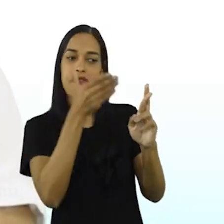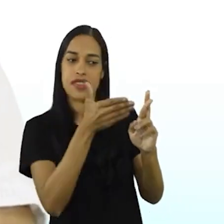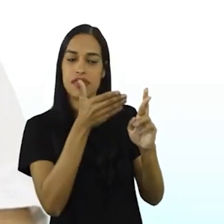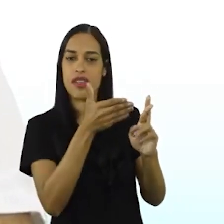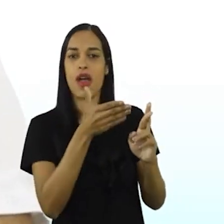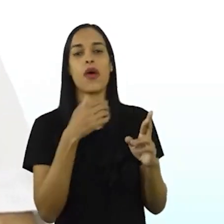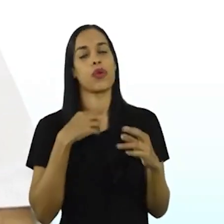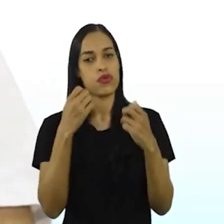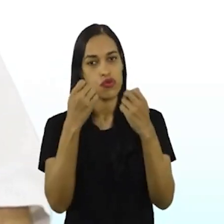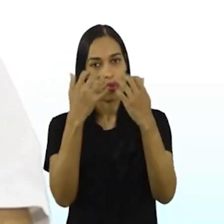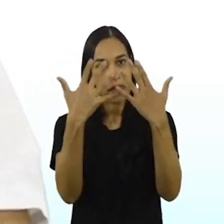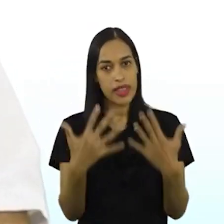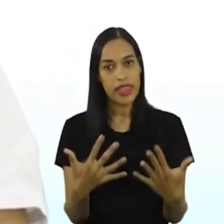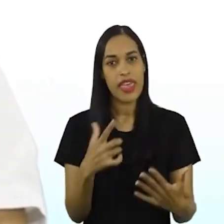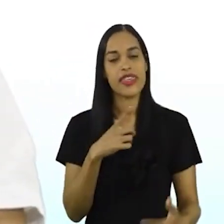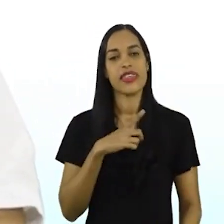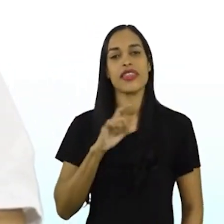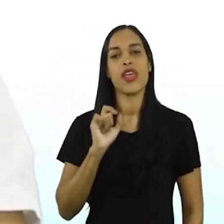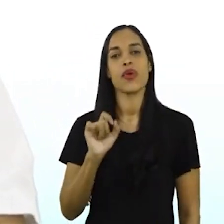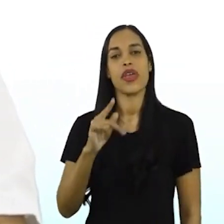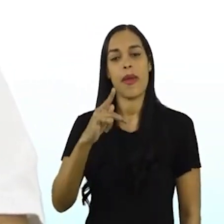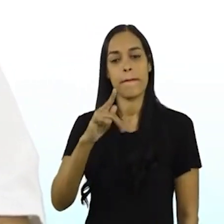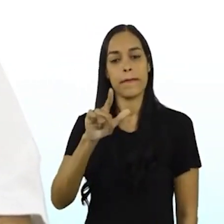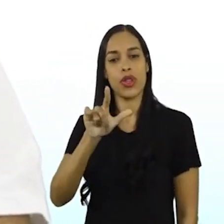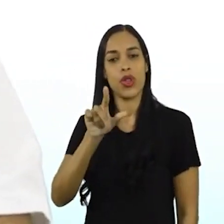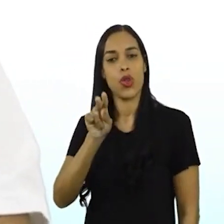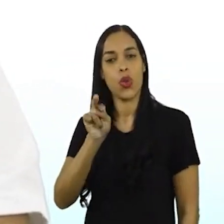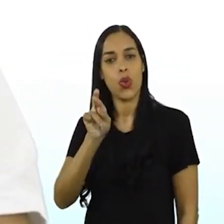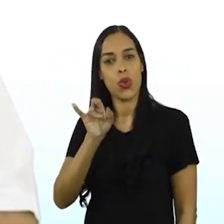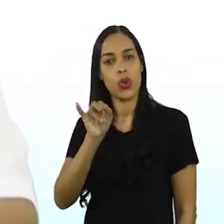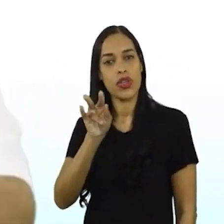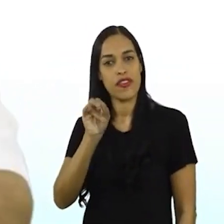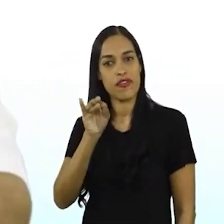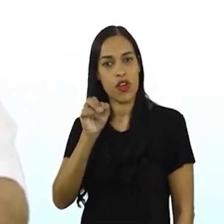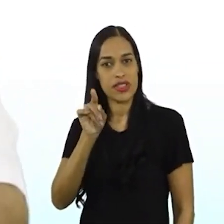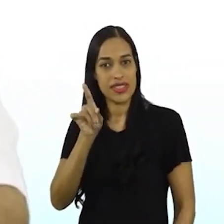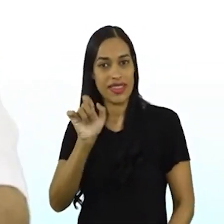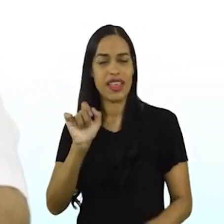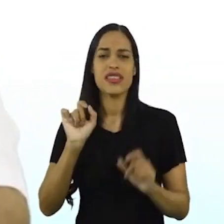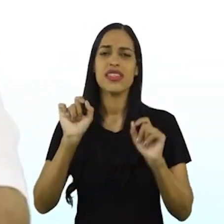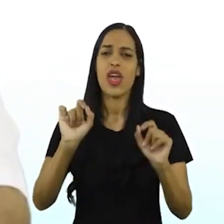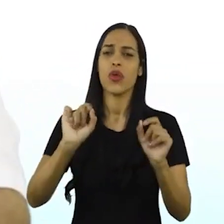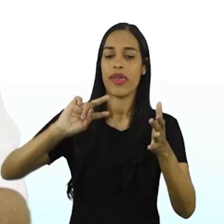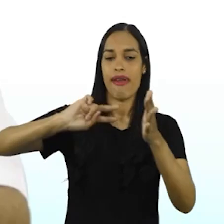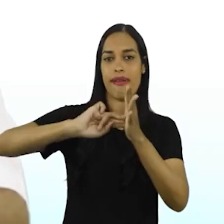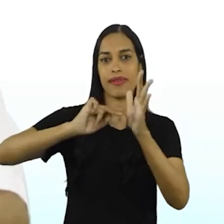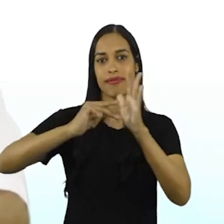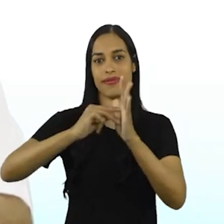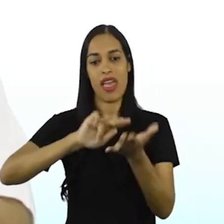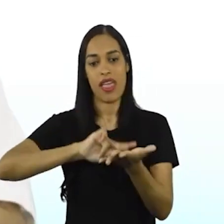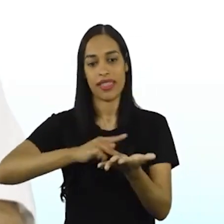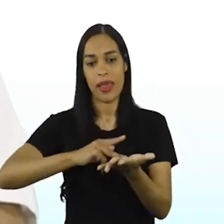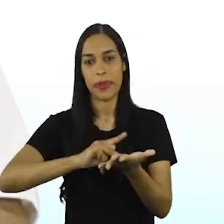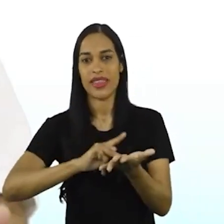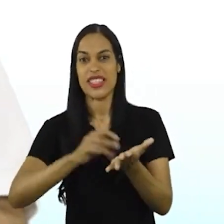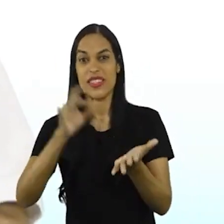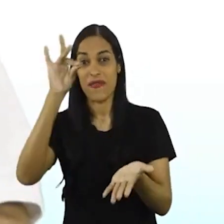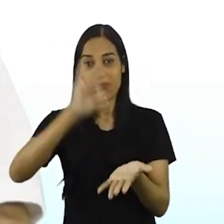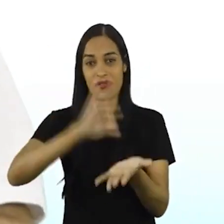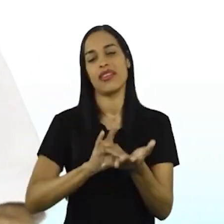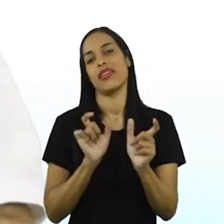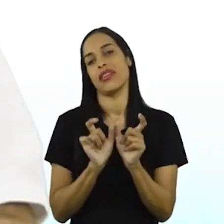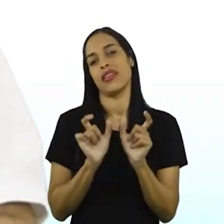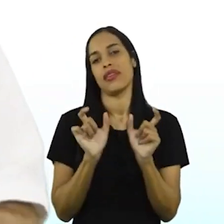referencial, lá eu disse que existia a chamada univocidade, que era uma só interpretação. Ou seja, a palavra no sentido